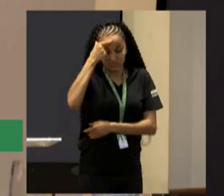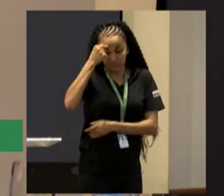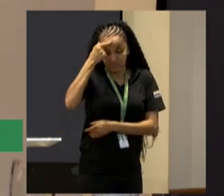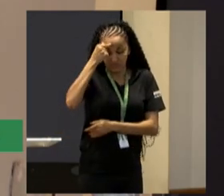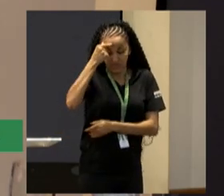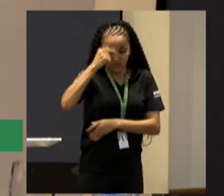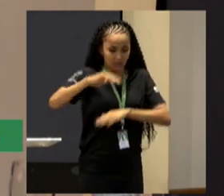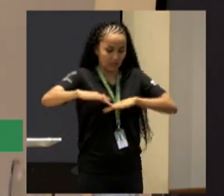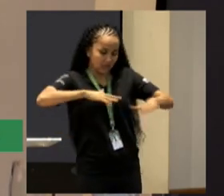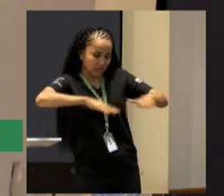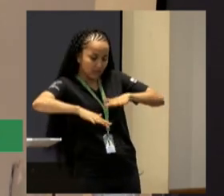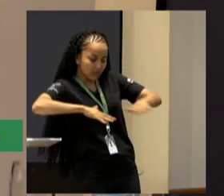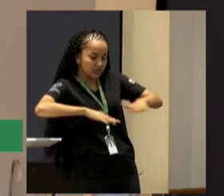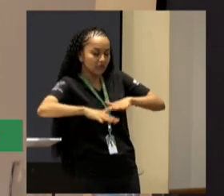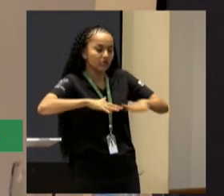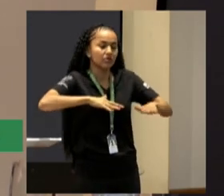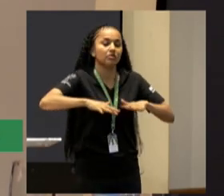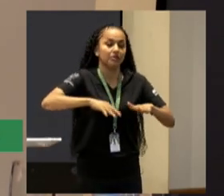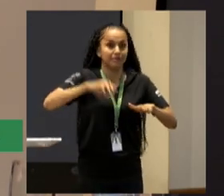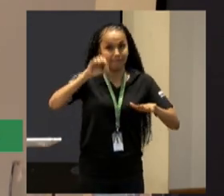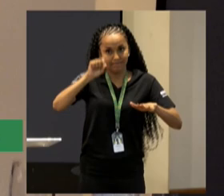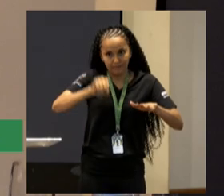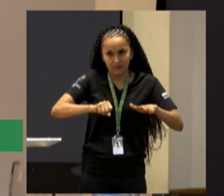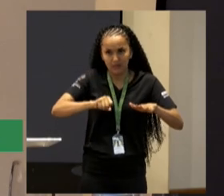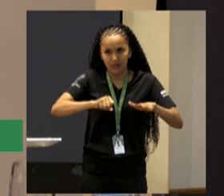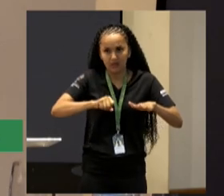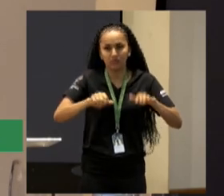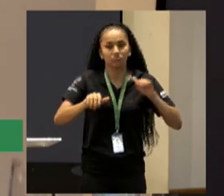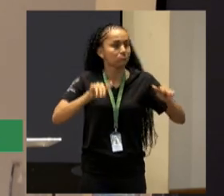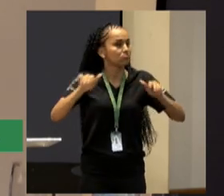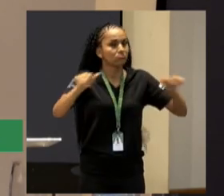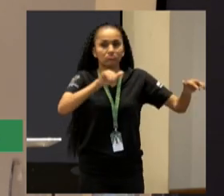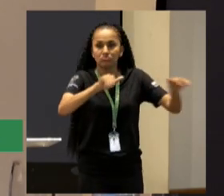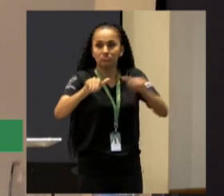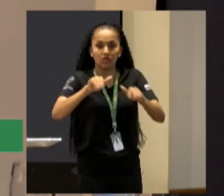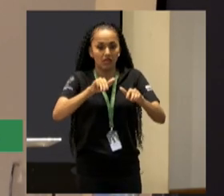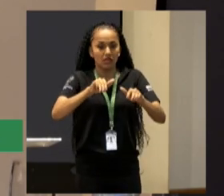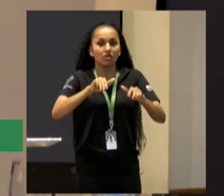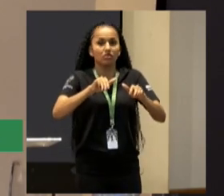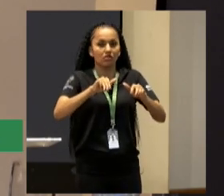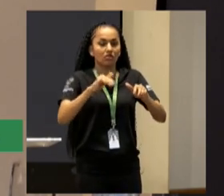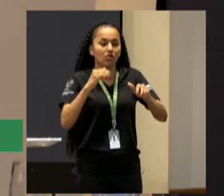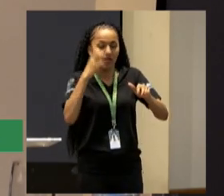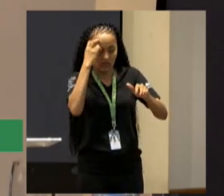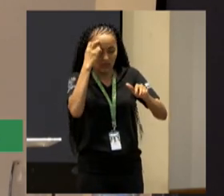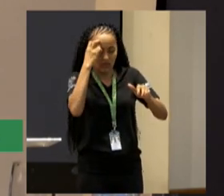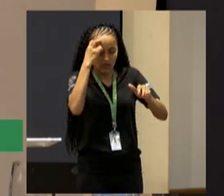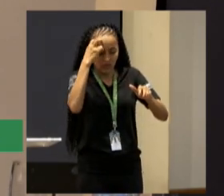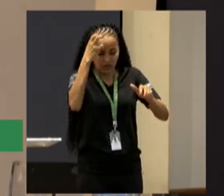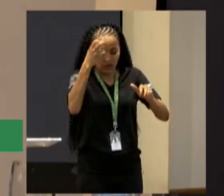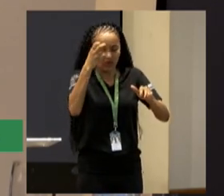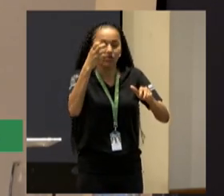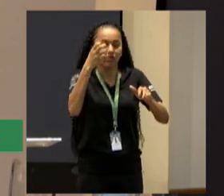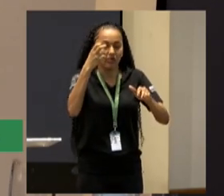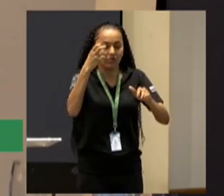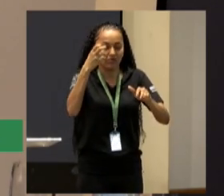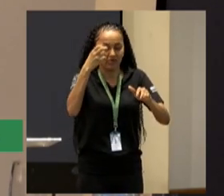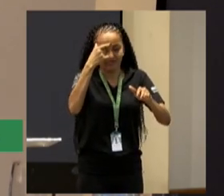universitários que se mobilizaram e mobilizaram seus saberes acadêmicos com a sua militância